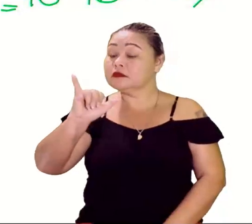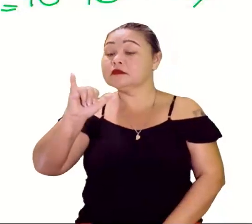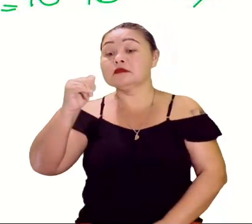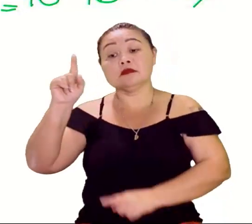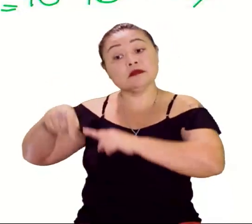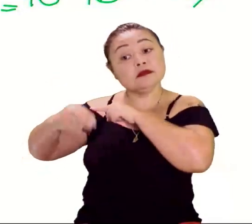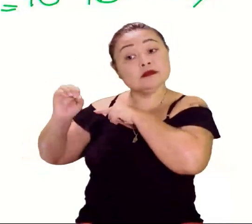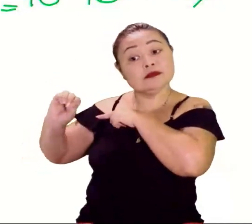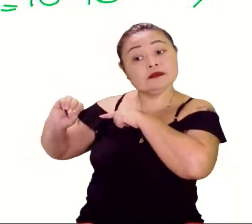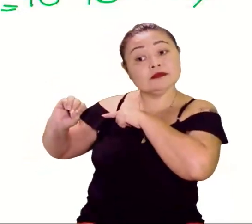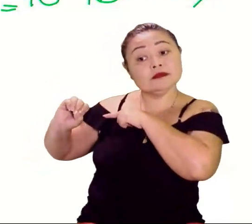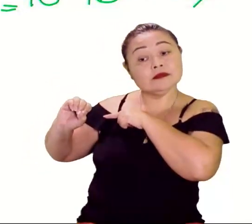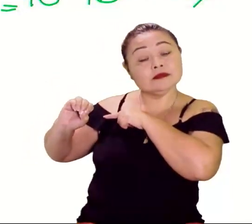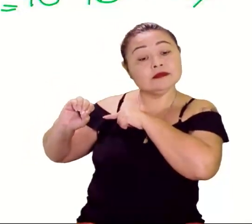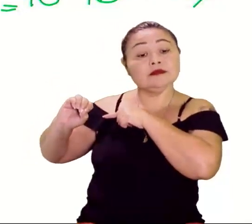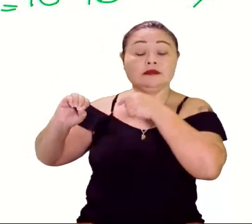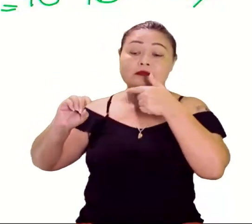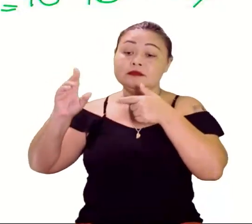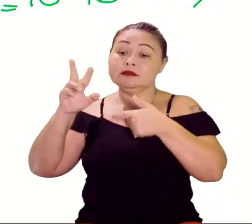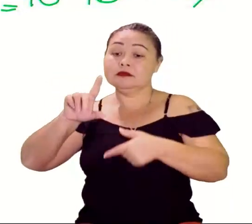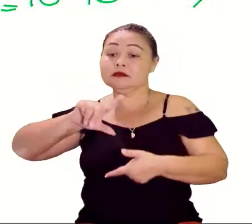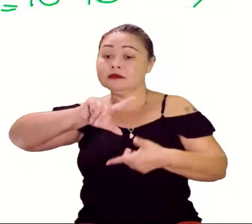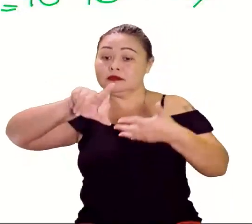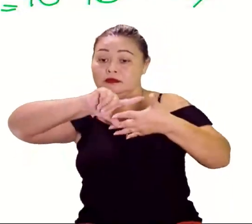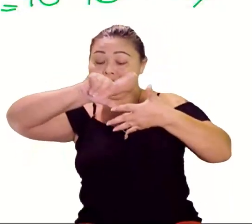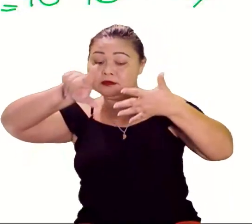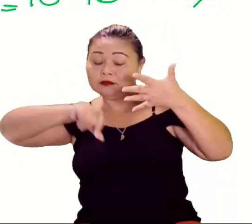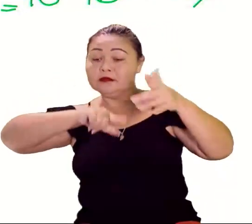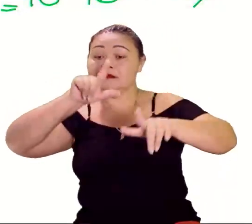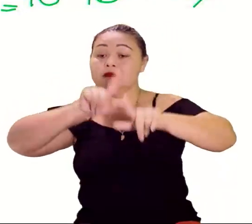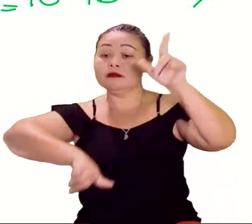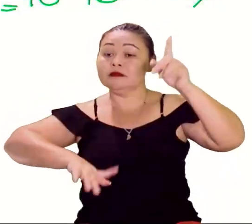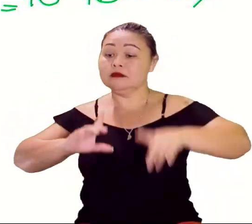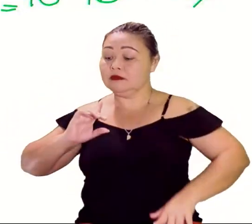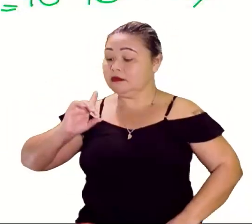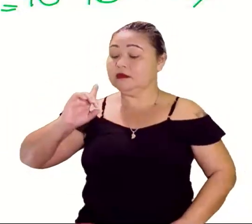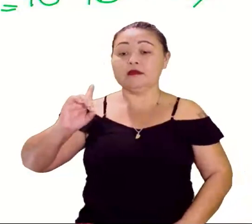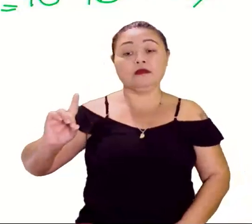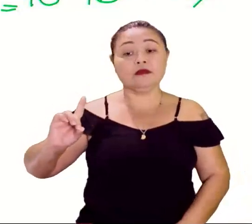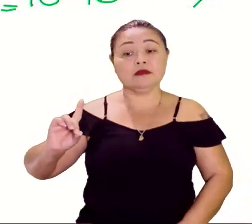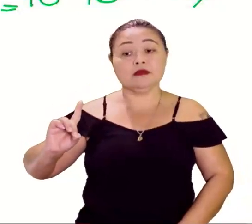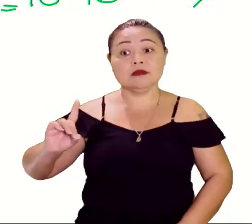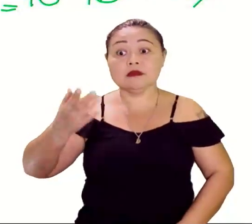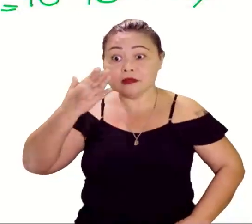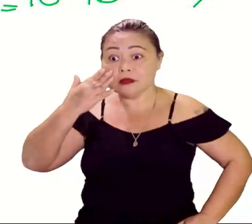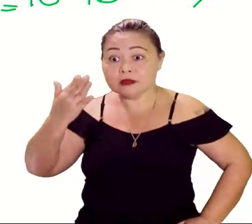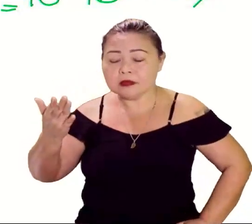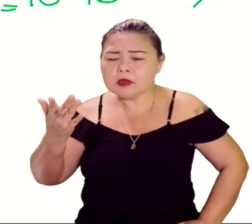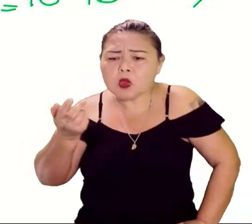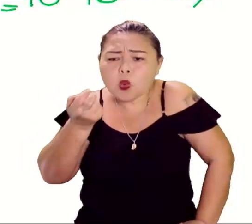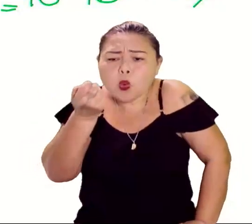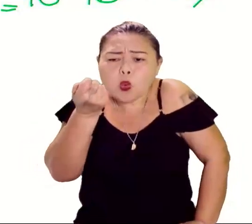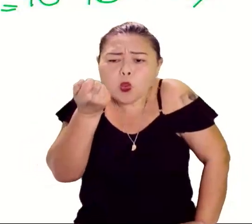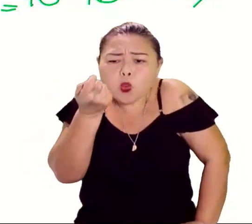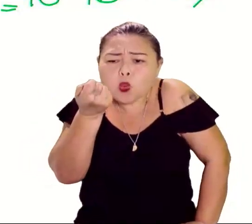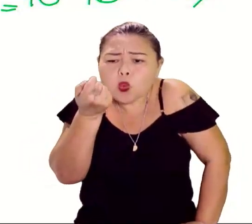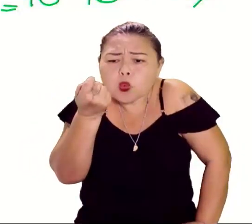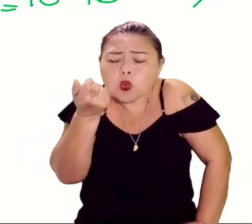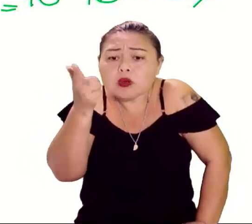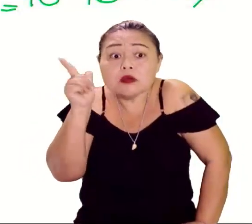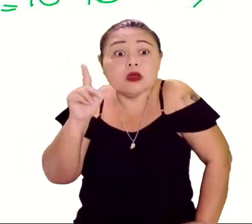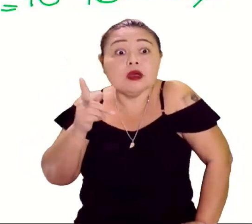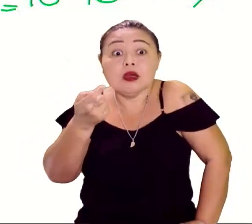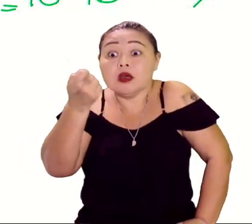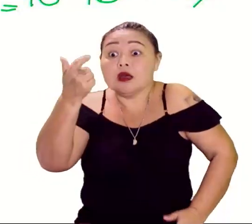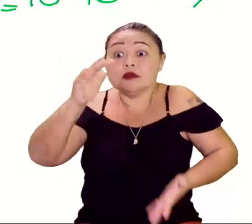vértice é 0. Ou seja, alternativa a letra D. Vocês viram que quase a gente já podia eliminar